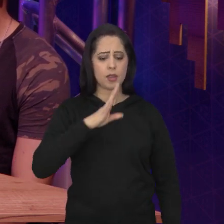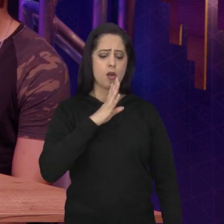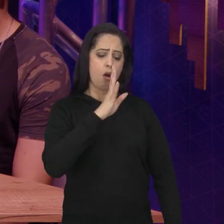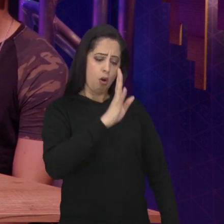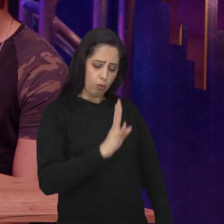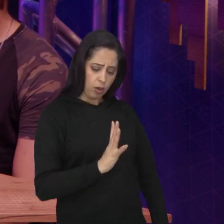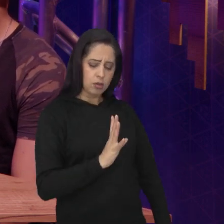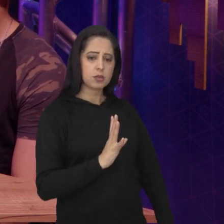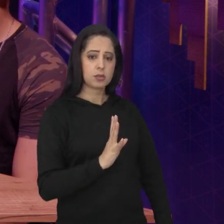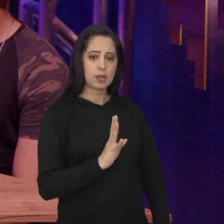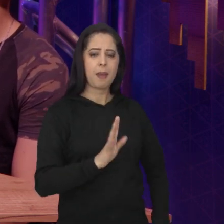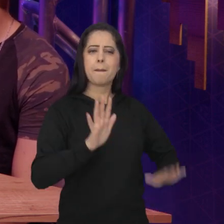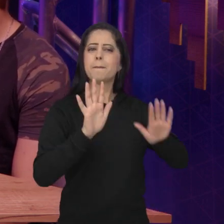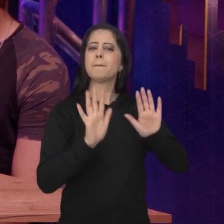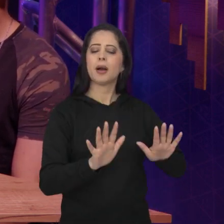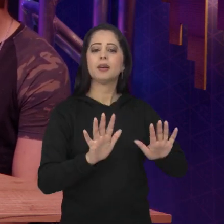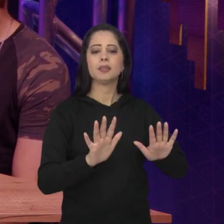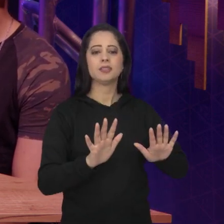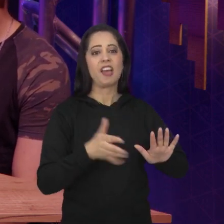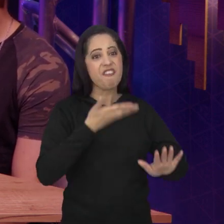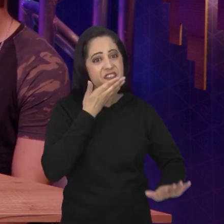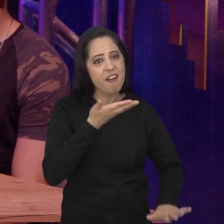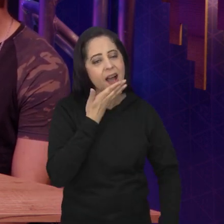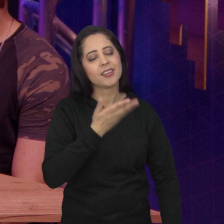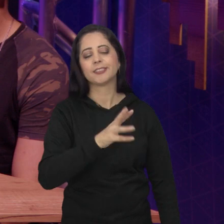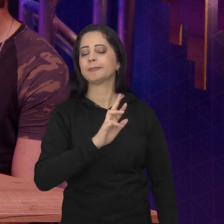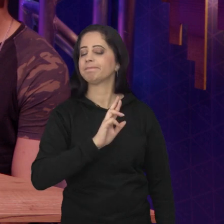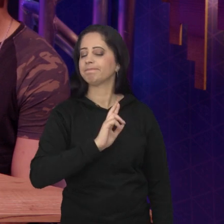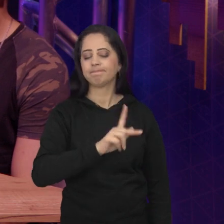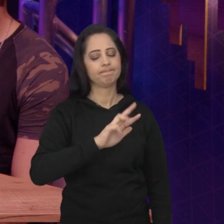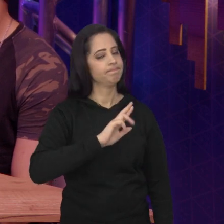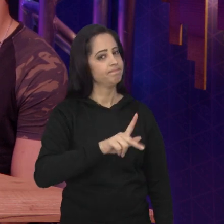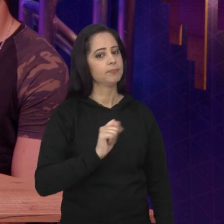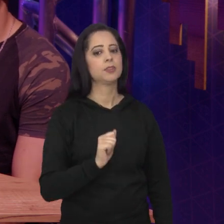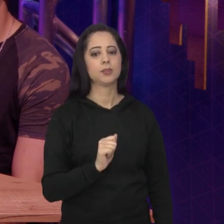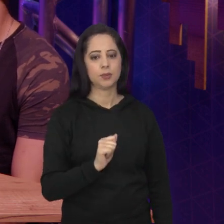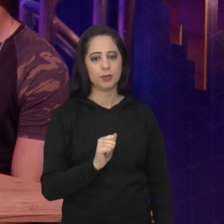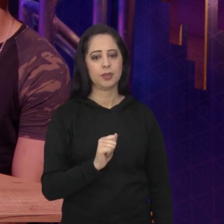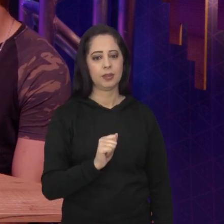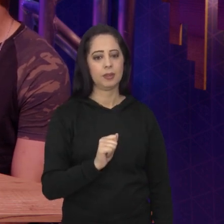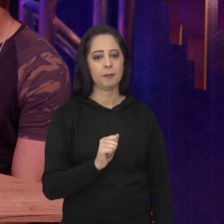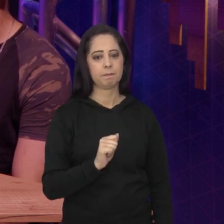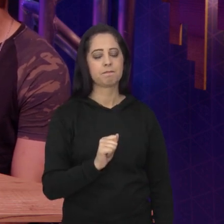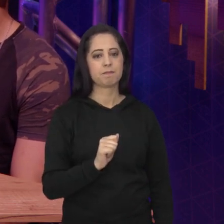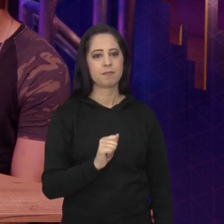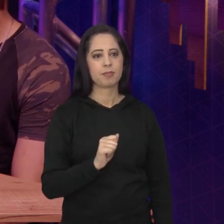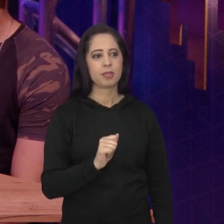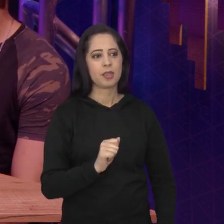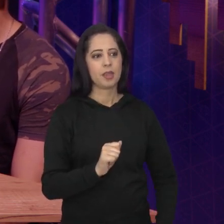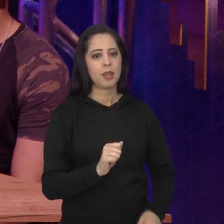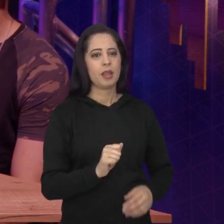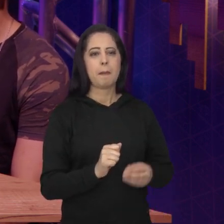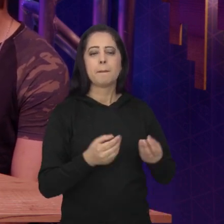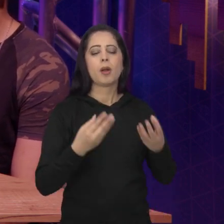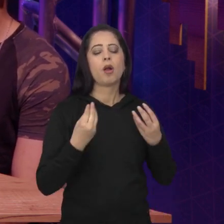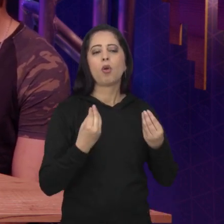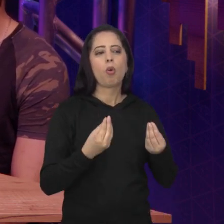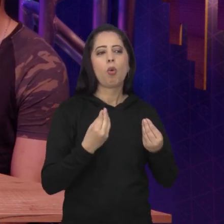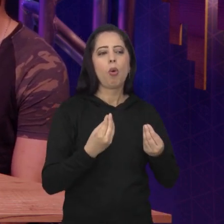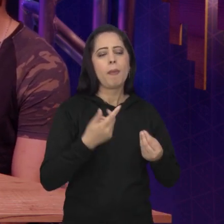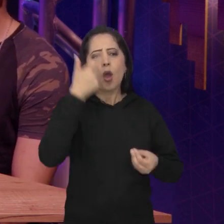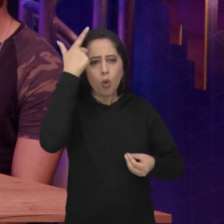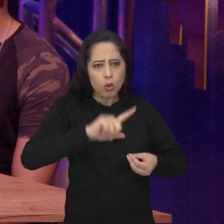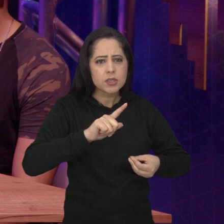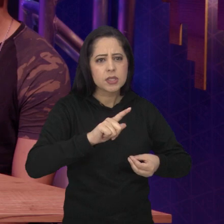autoconhecimento, se conhecer para conseguir se cuidar. Mas isso não é fácil, né? Isso, saber o que a gente precisa fazer